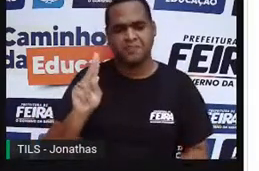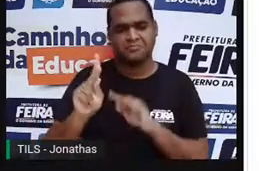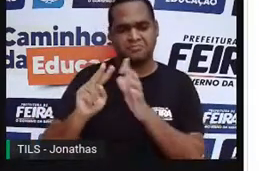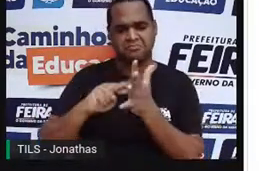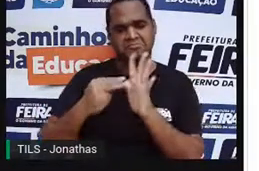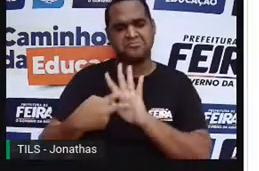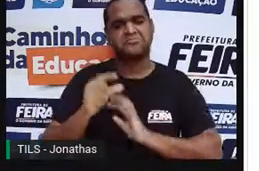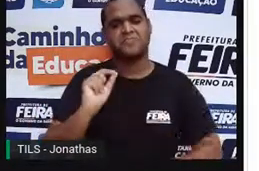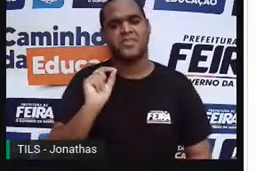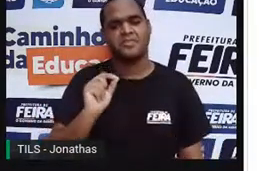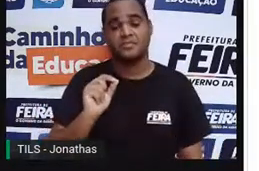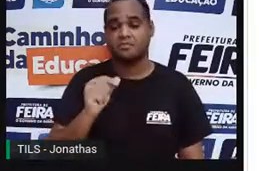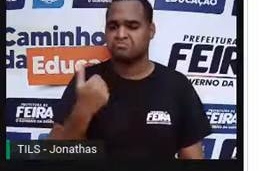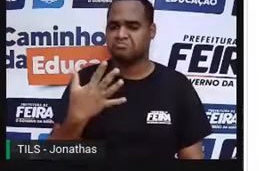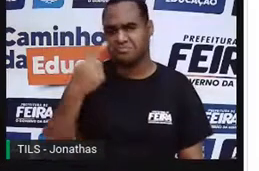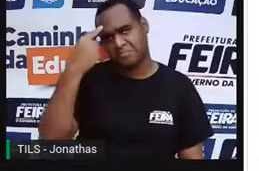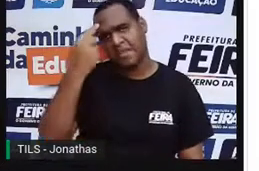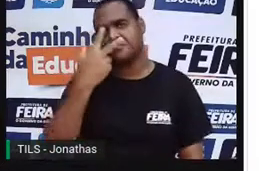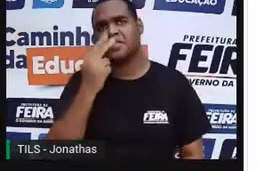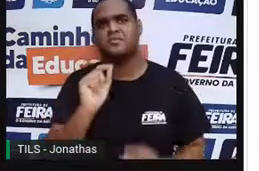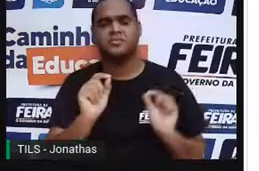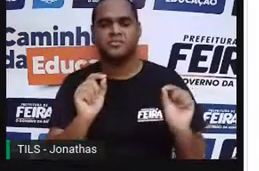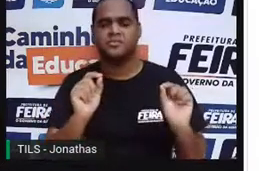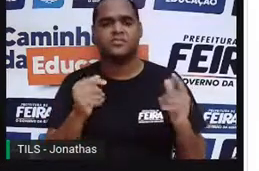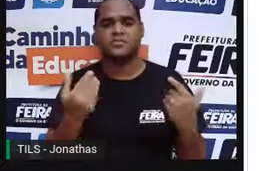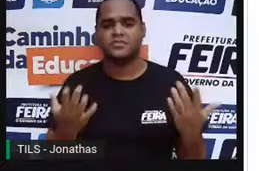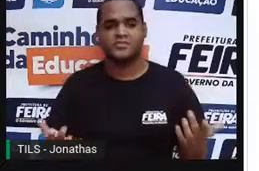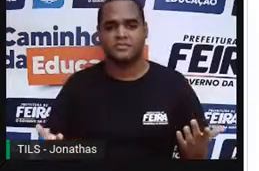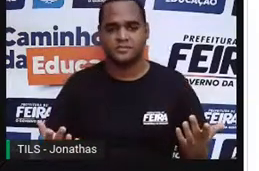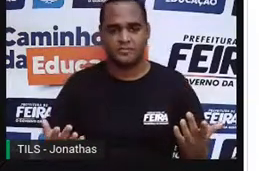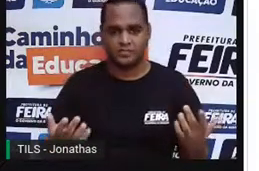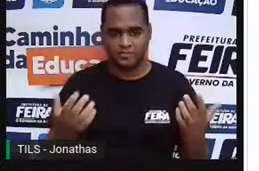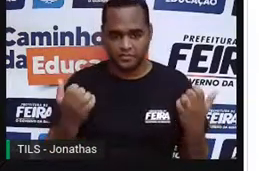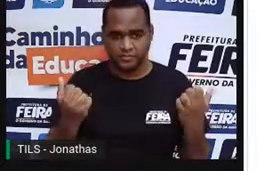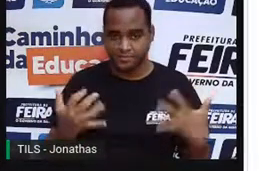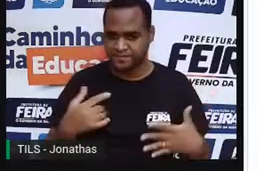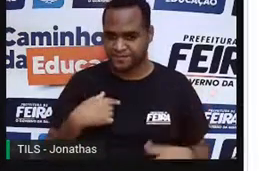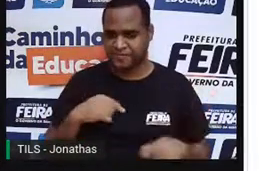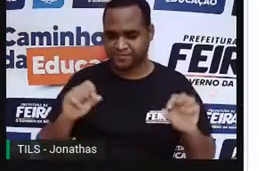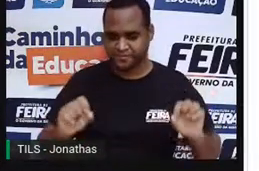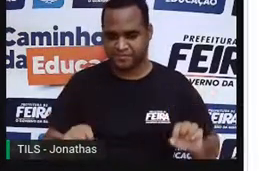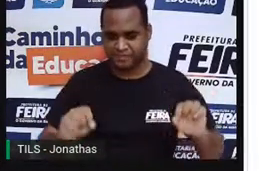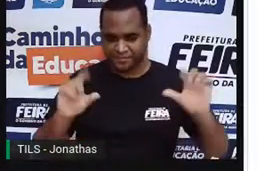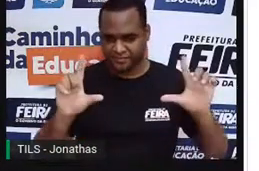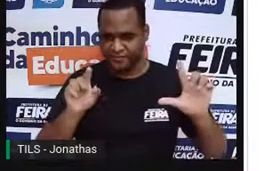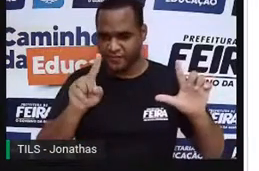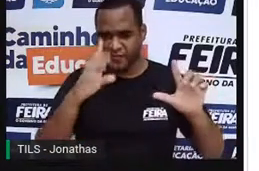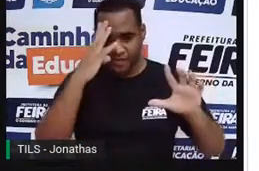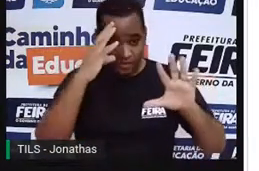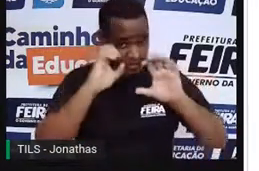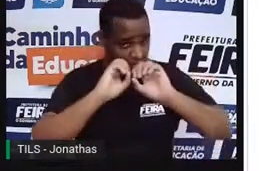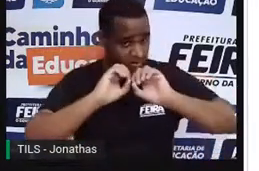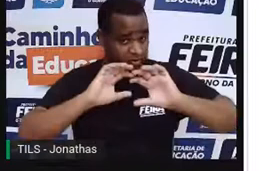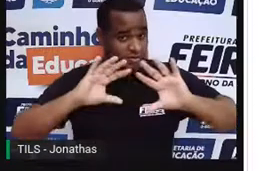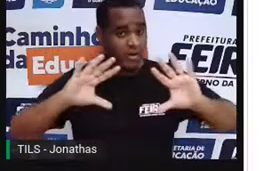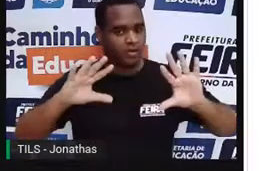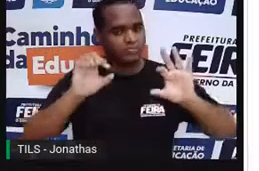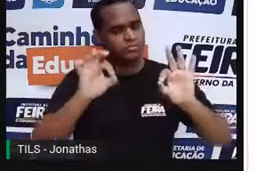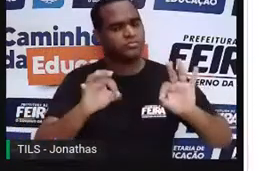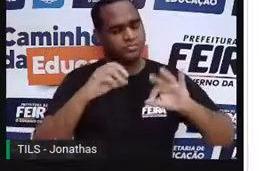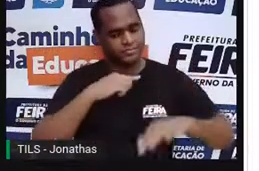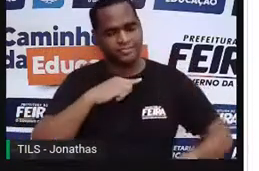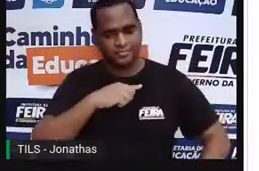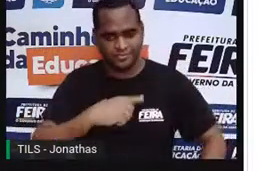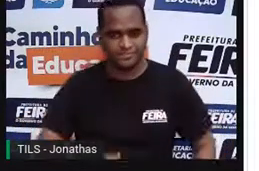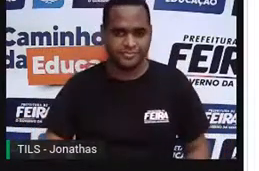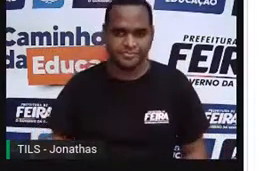da ideia para gente do que seja isso tá então com a tela aí vai ficar mais claro para gente poder entender